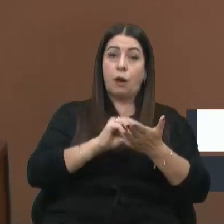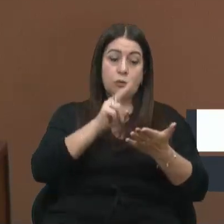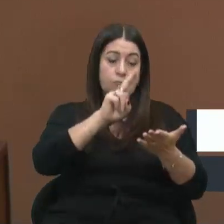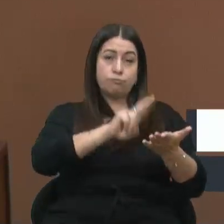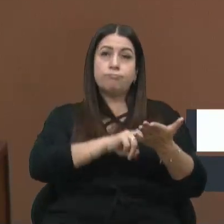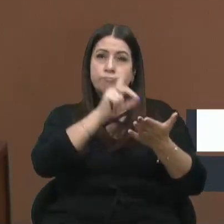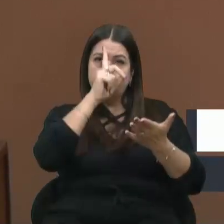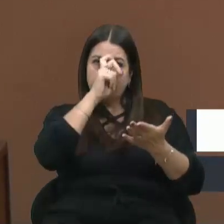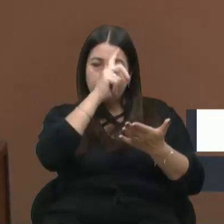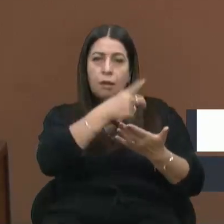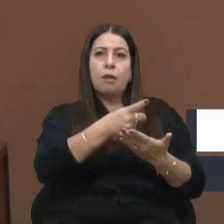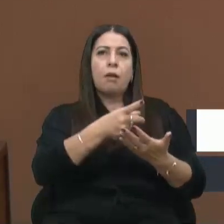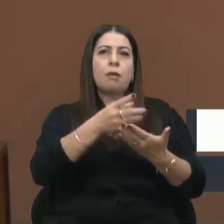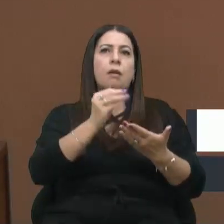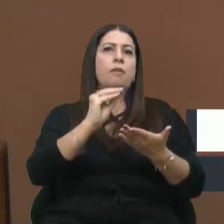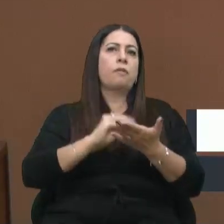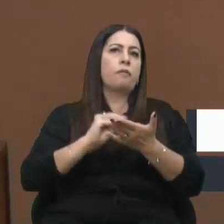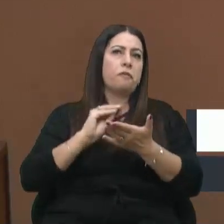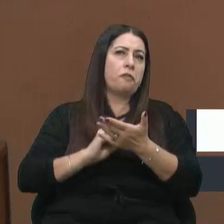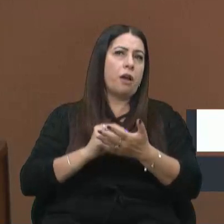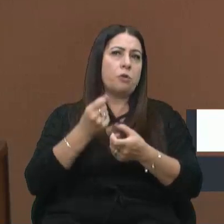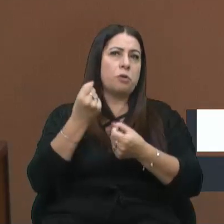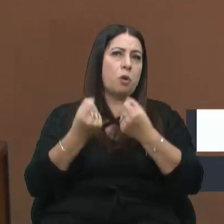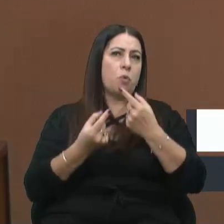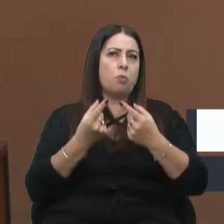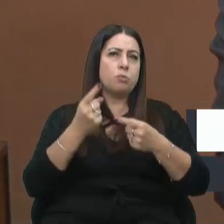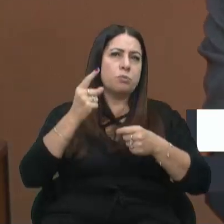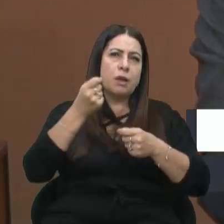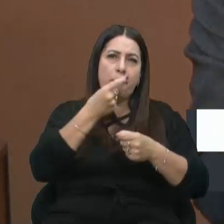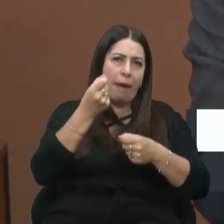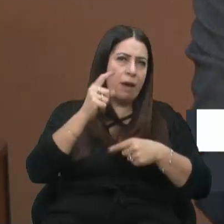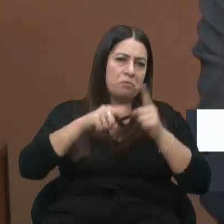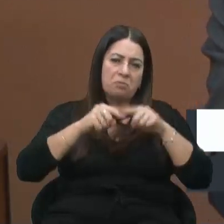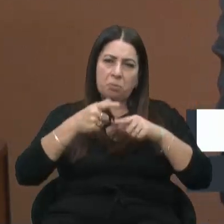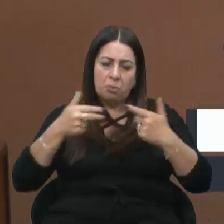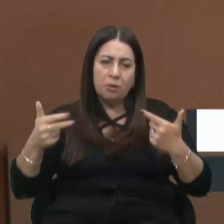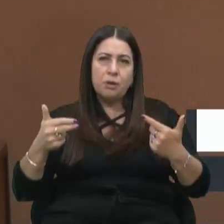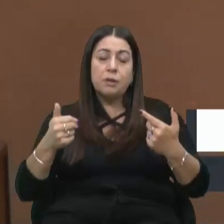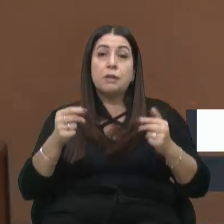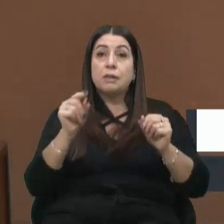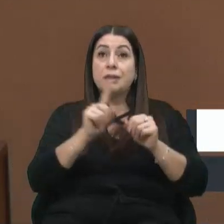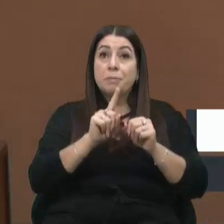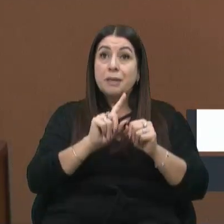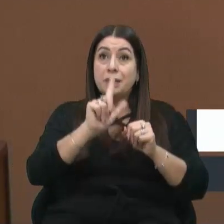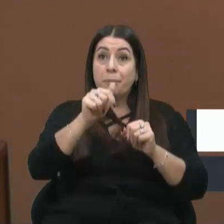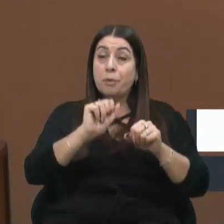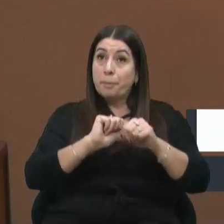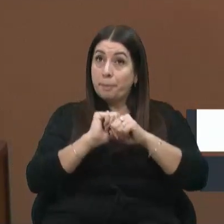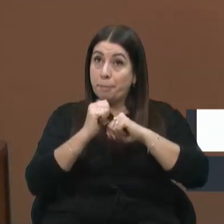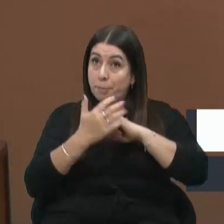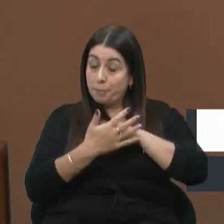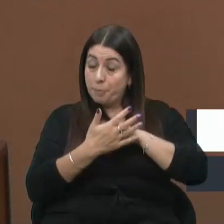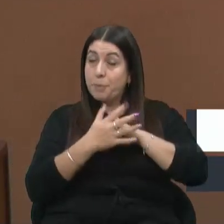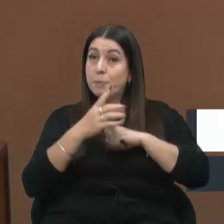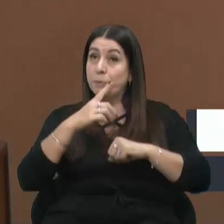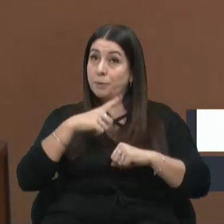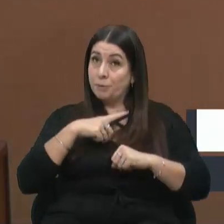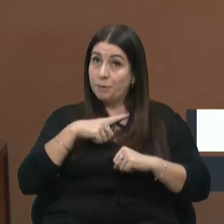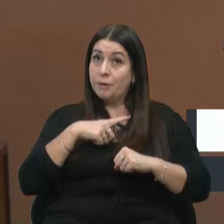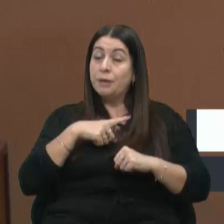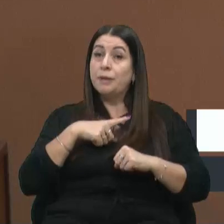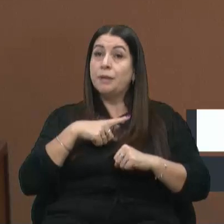nós sabemos que existe às vezes falta de alguns insumos nós sabemos que depois desta pandemia que estamos atravessando